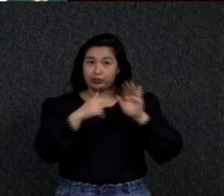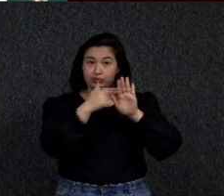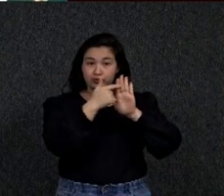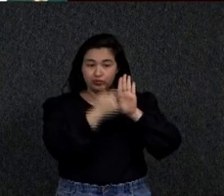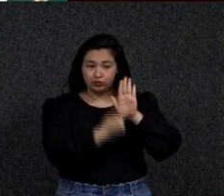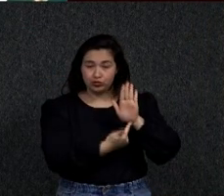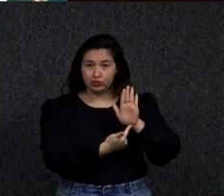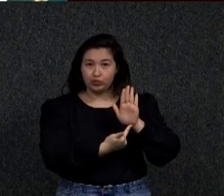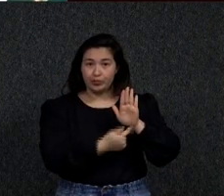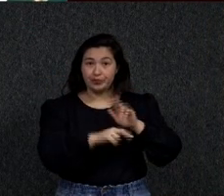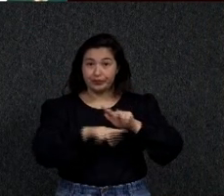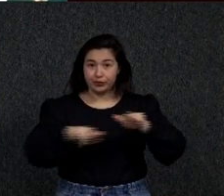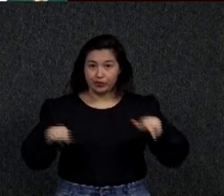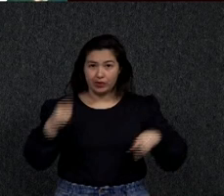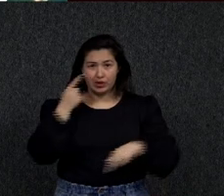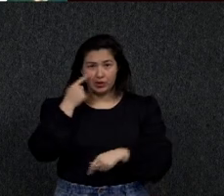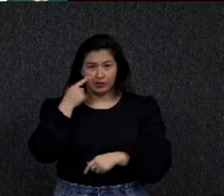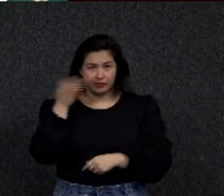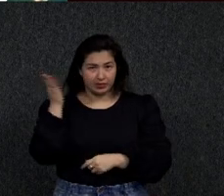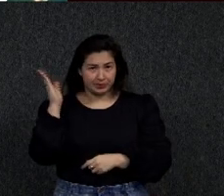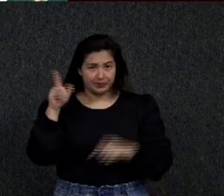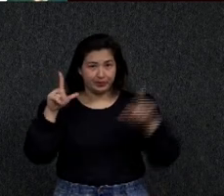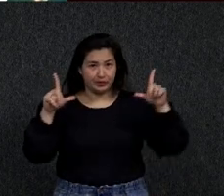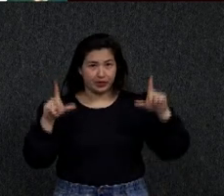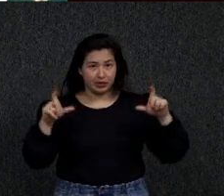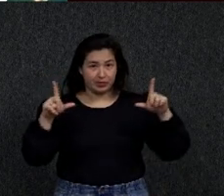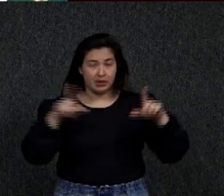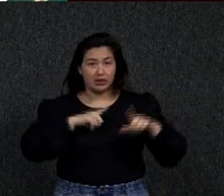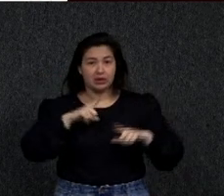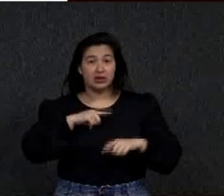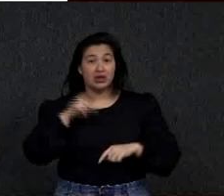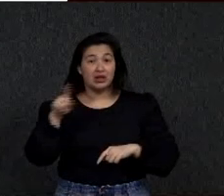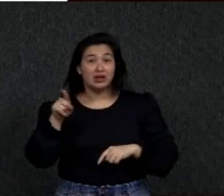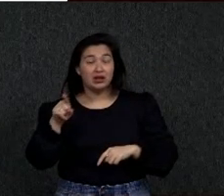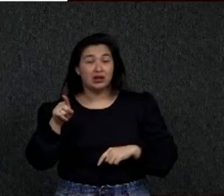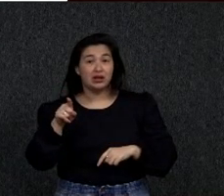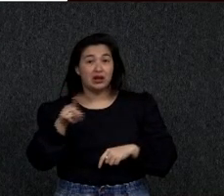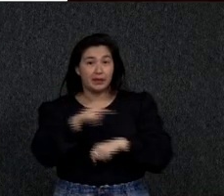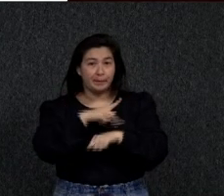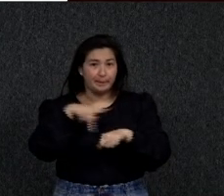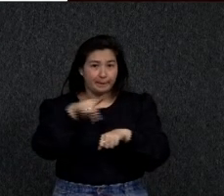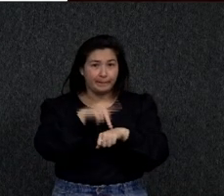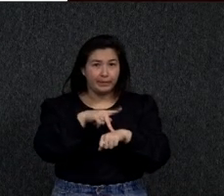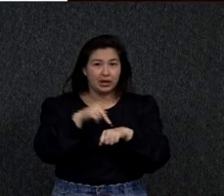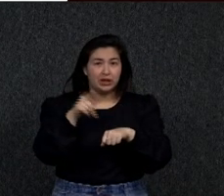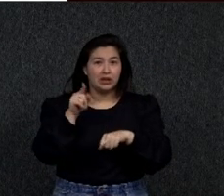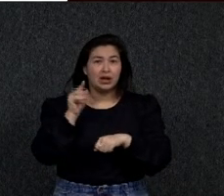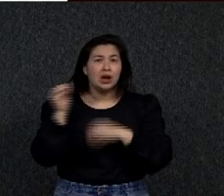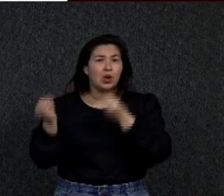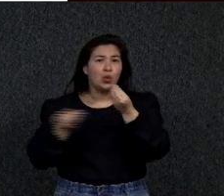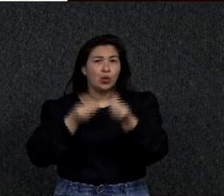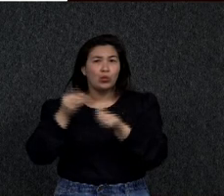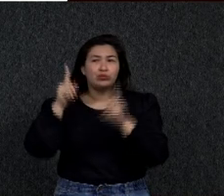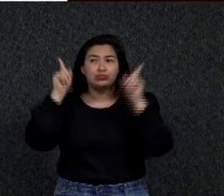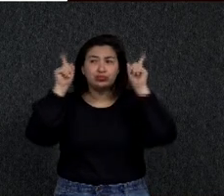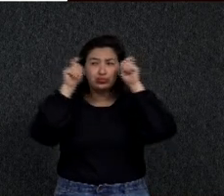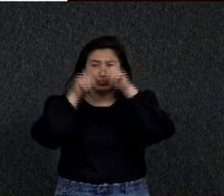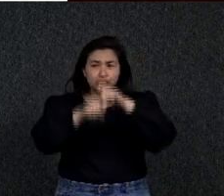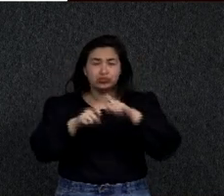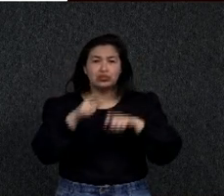uma redragagem em 4 partes, a gente não vê problema nisso. Esta